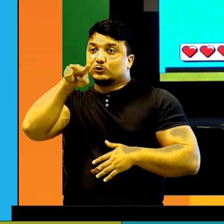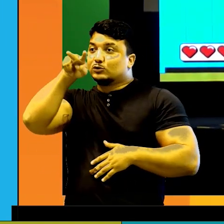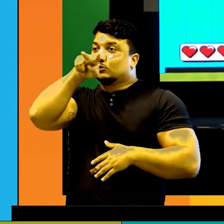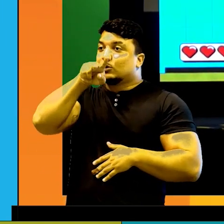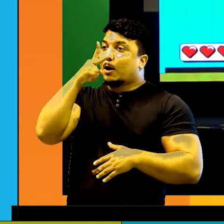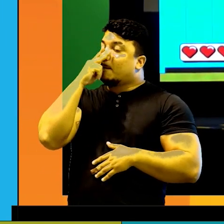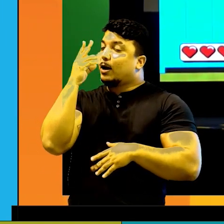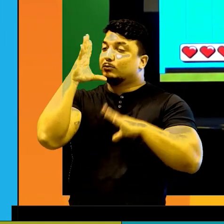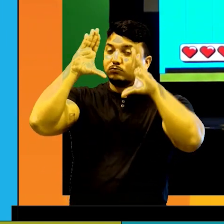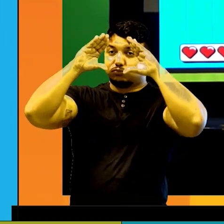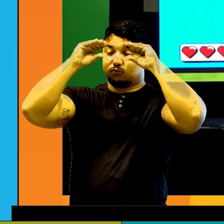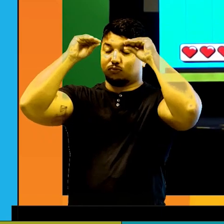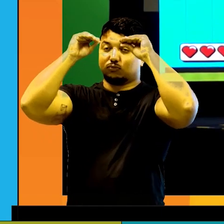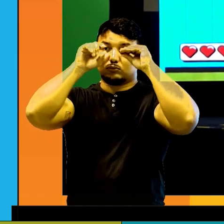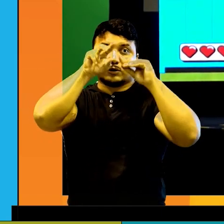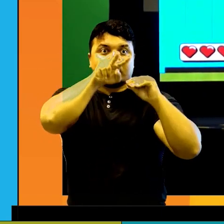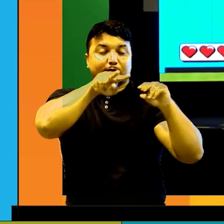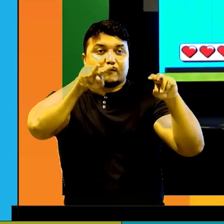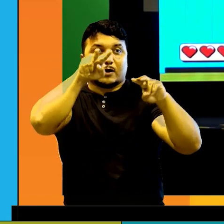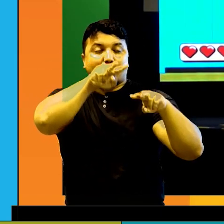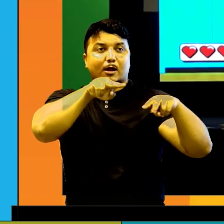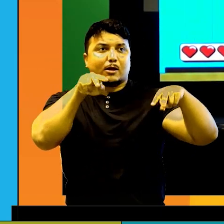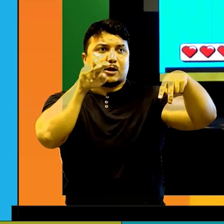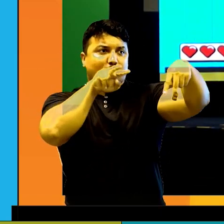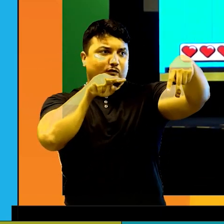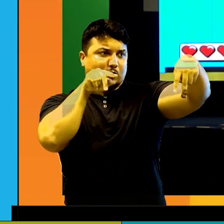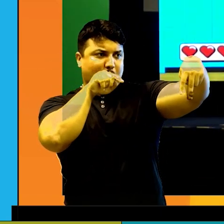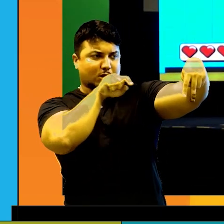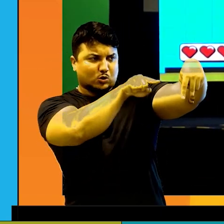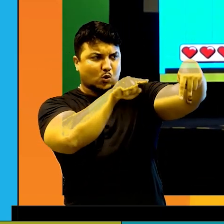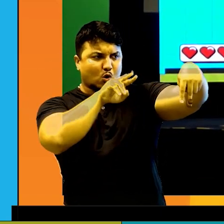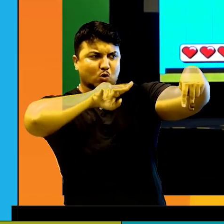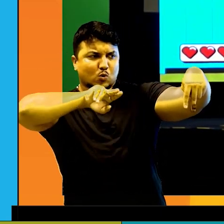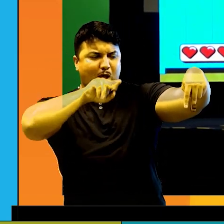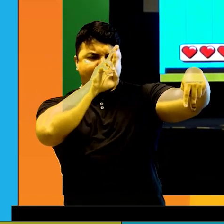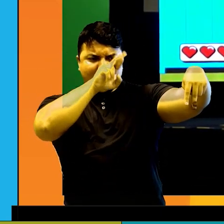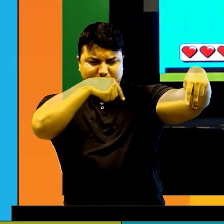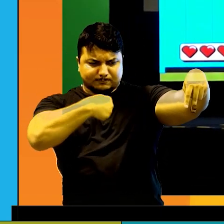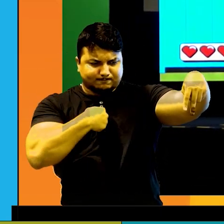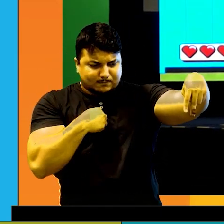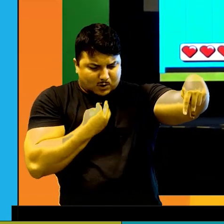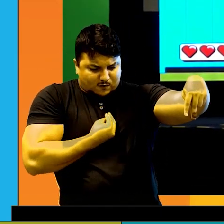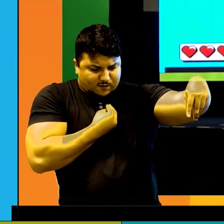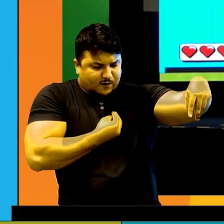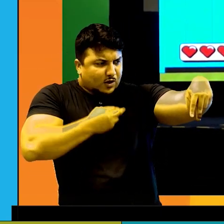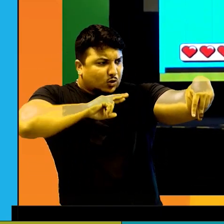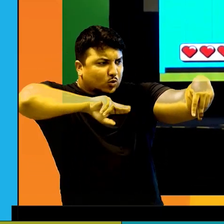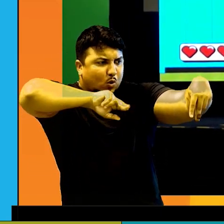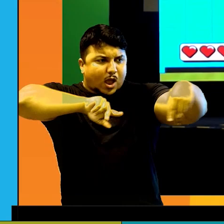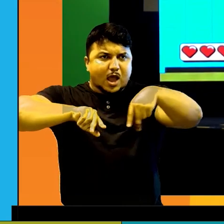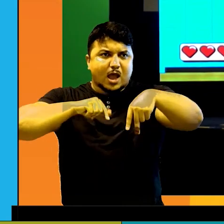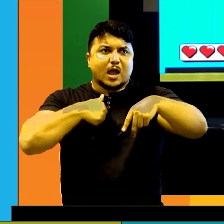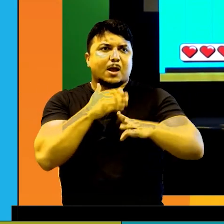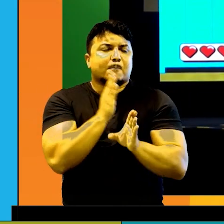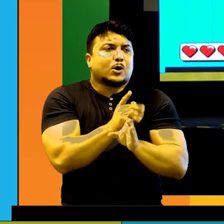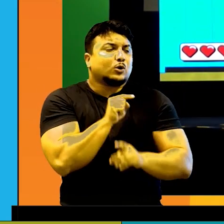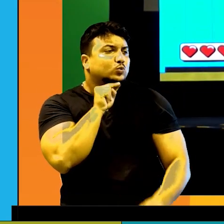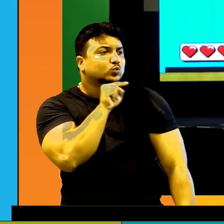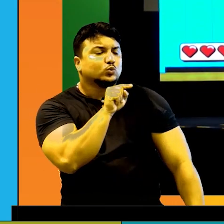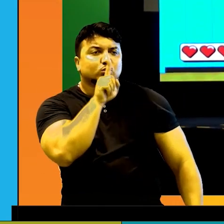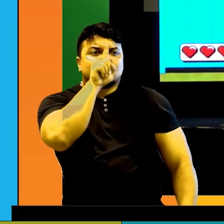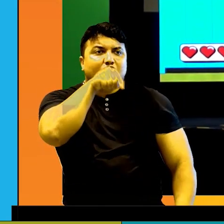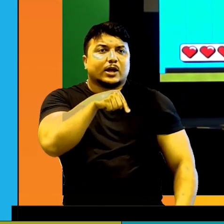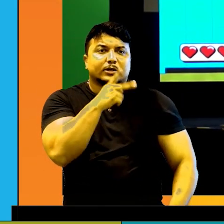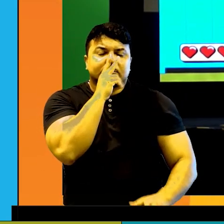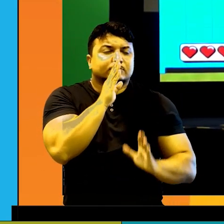andam cegos de te ver. Tu não és a razão do meu viver, porque tu já